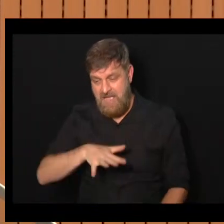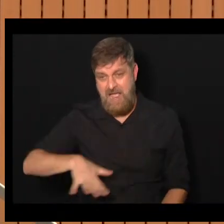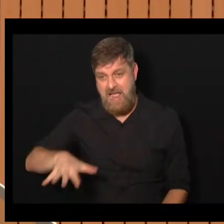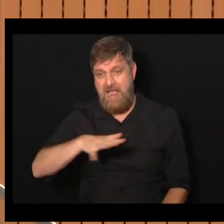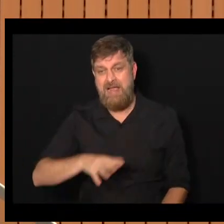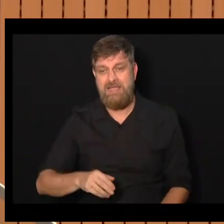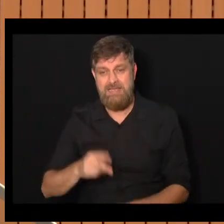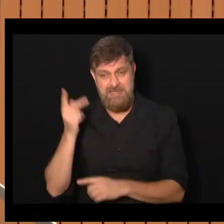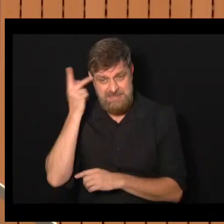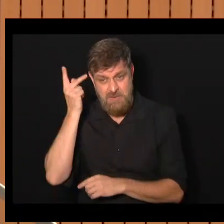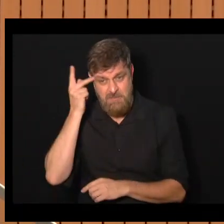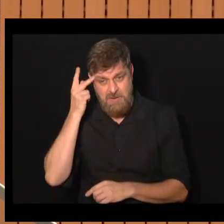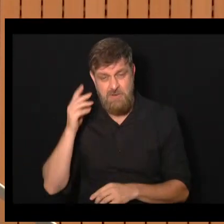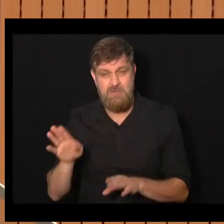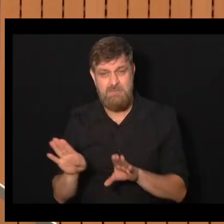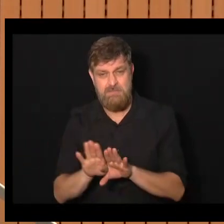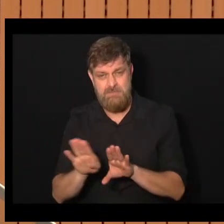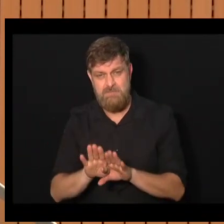Desportiva Paulista,